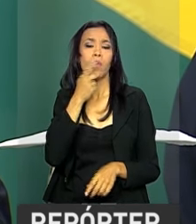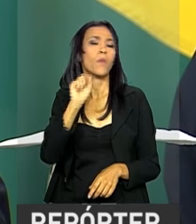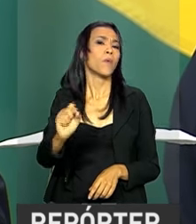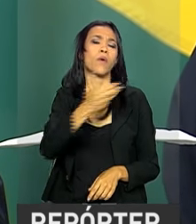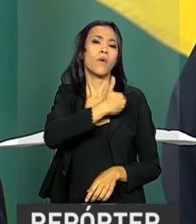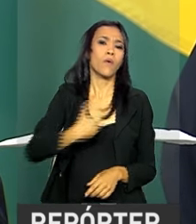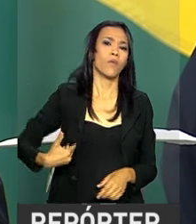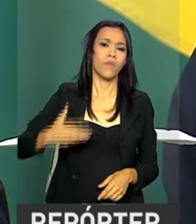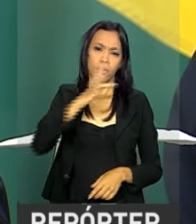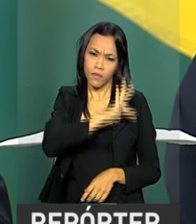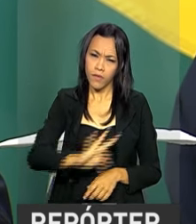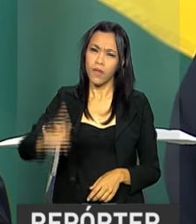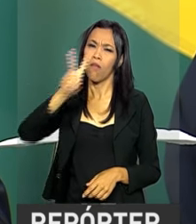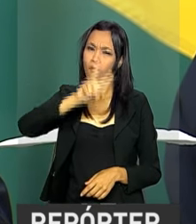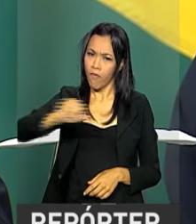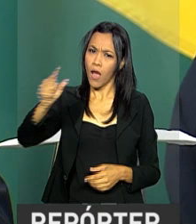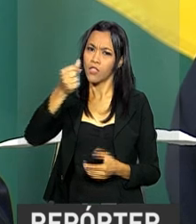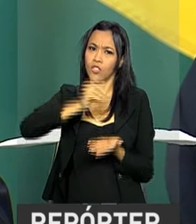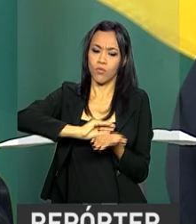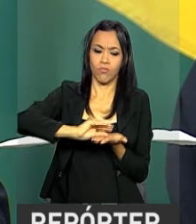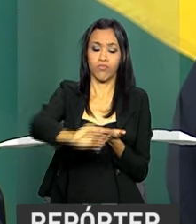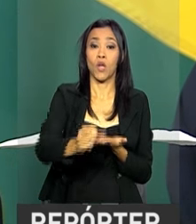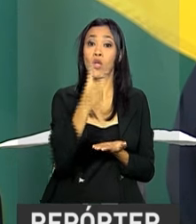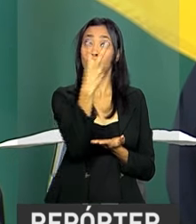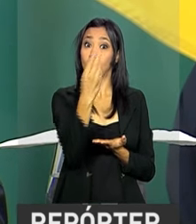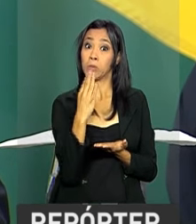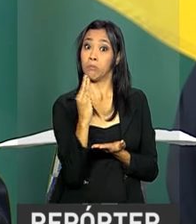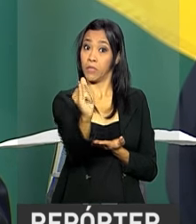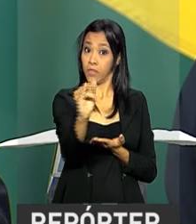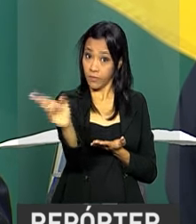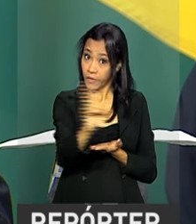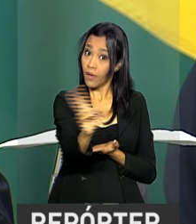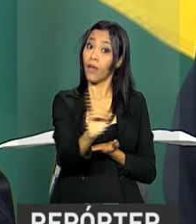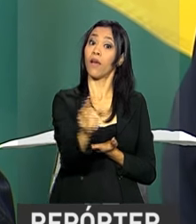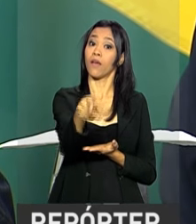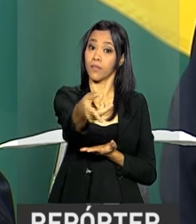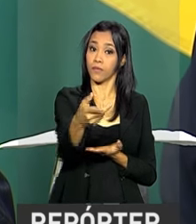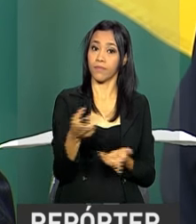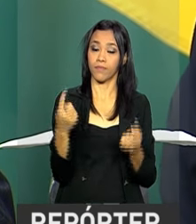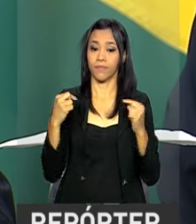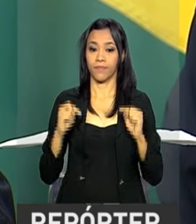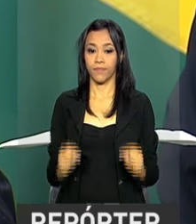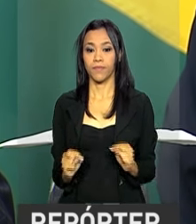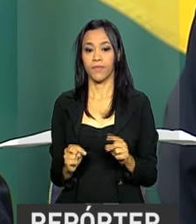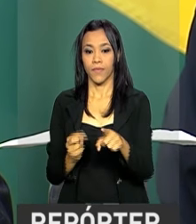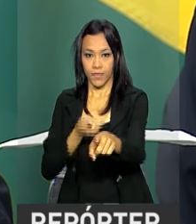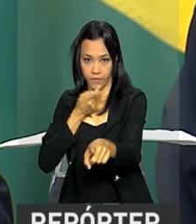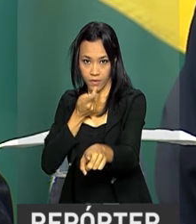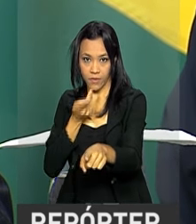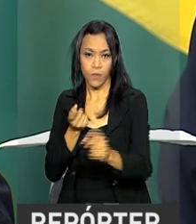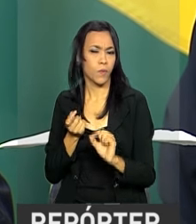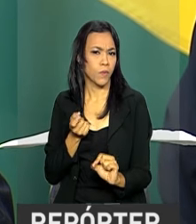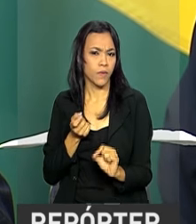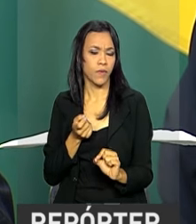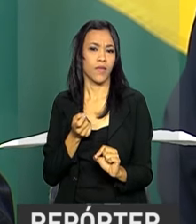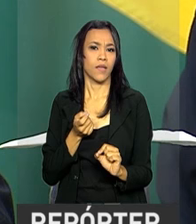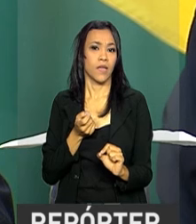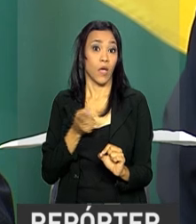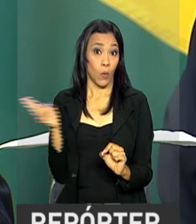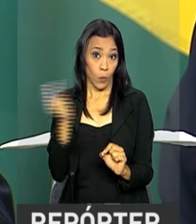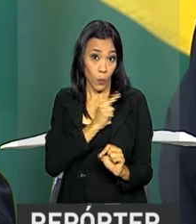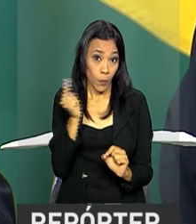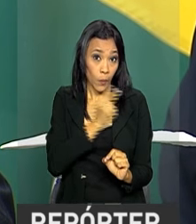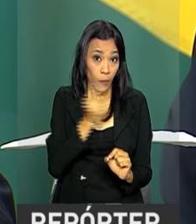federal vai liberar R 2 bilhões de reais paraa iniciativa. Isto pode gerar numa estimativa muito